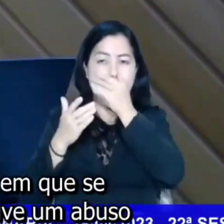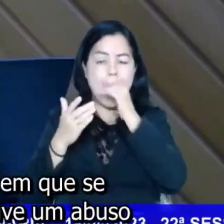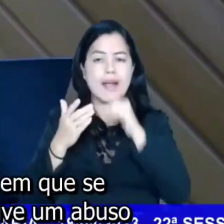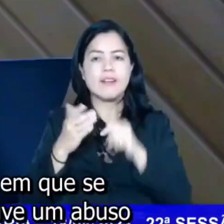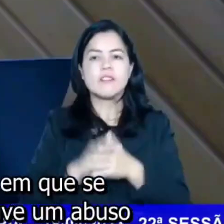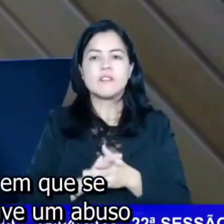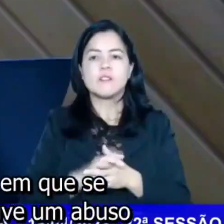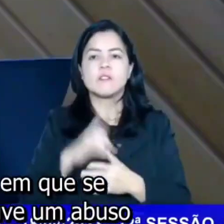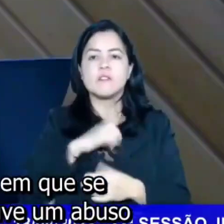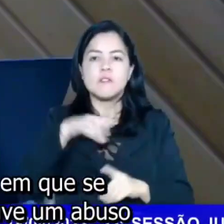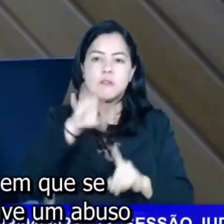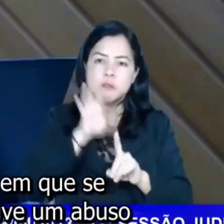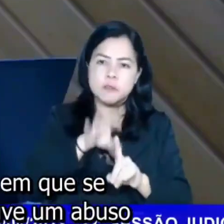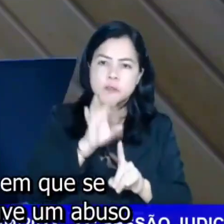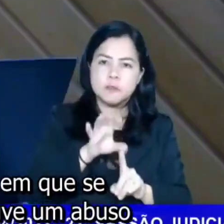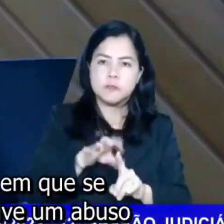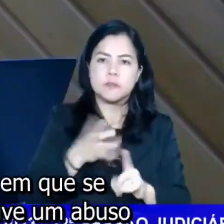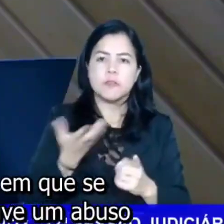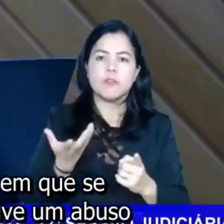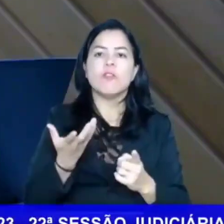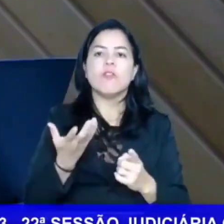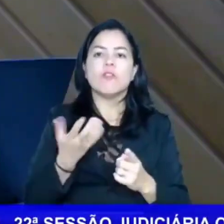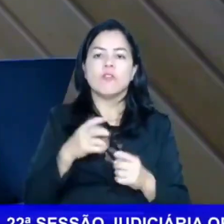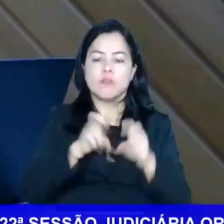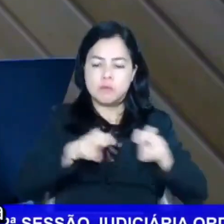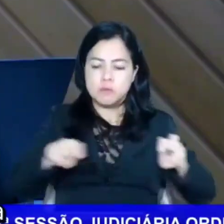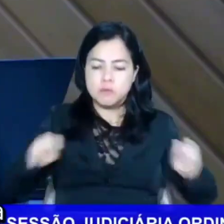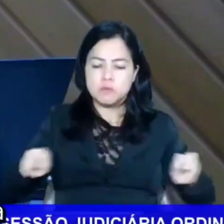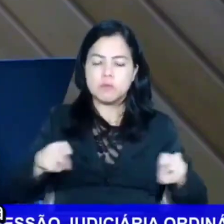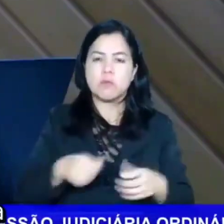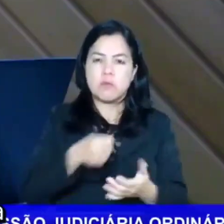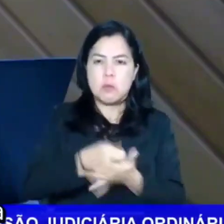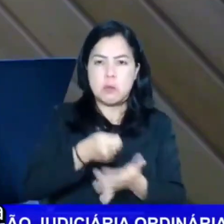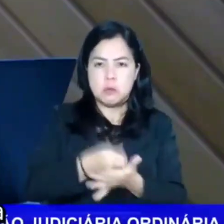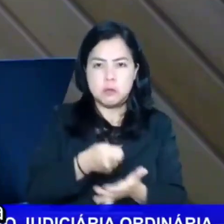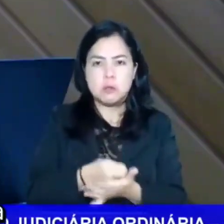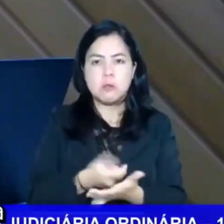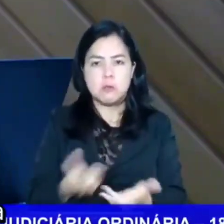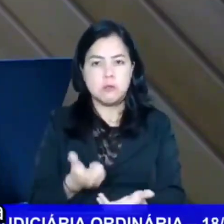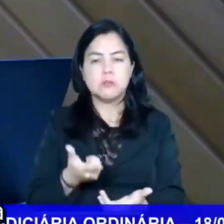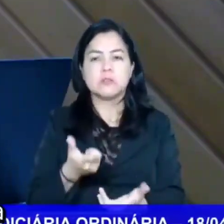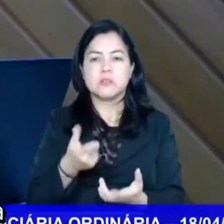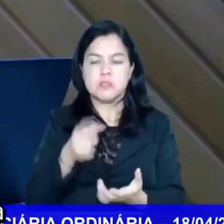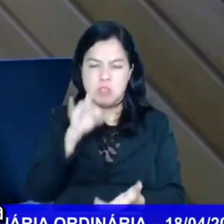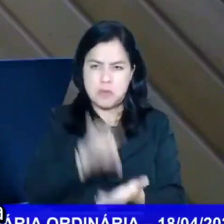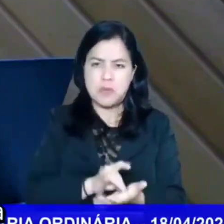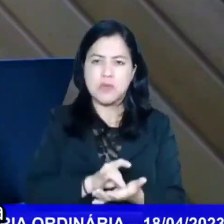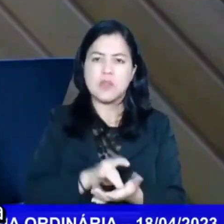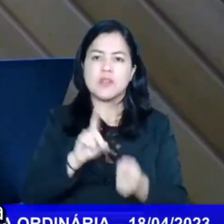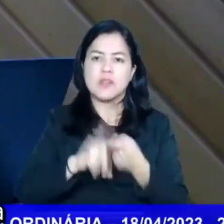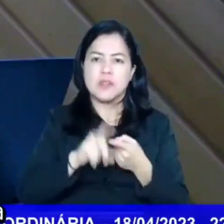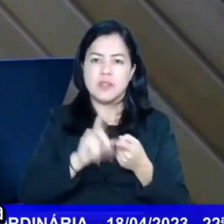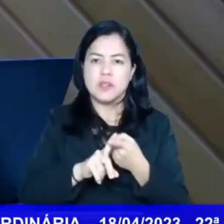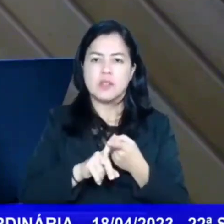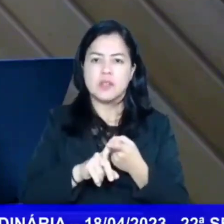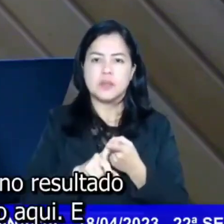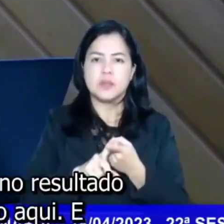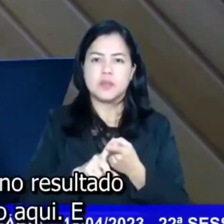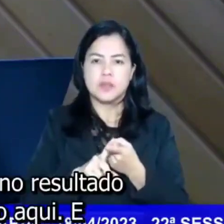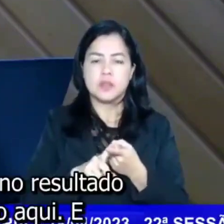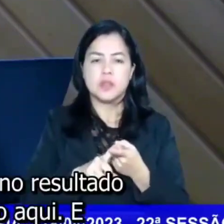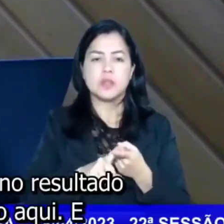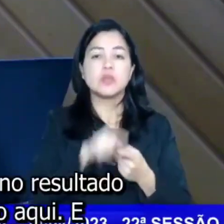houve influência no pleito, que houve um abuso exponencial ou que houve uma forma